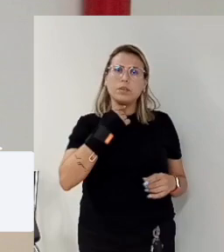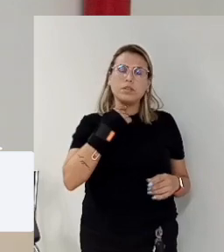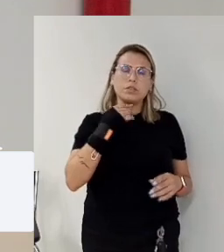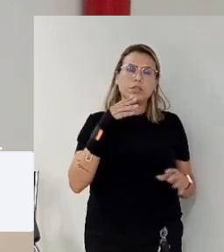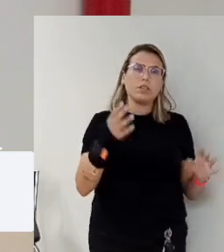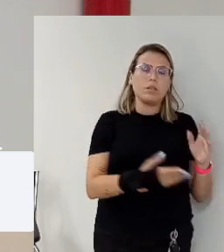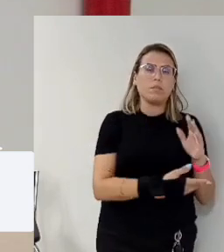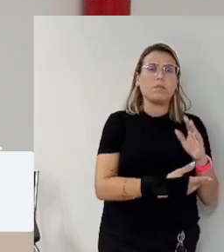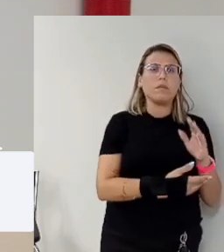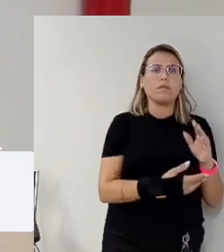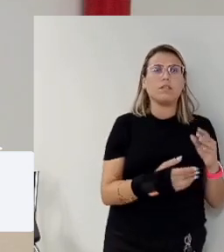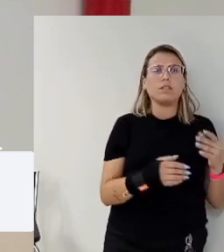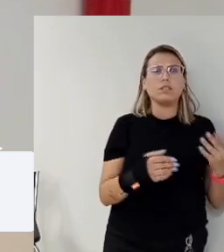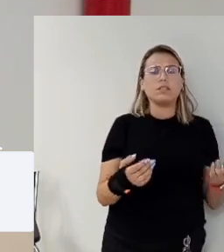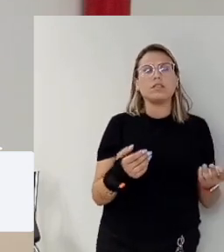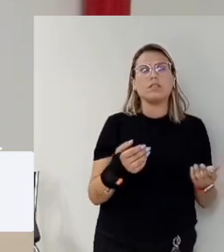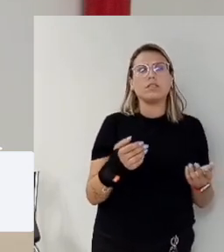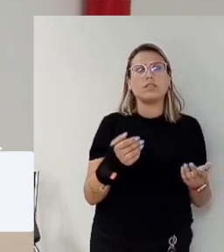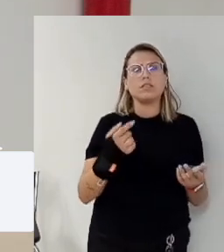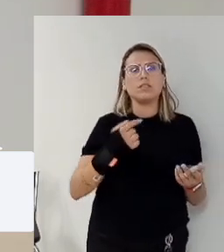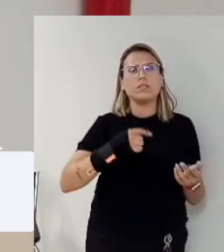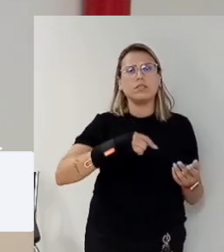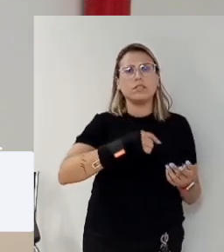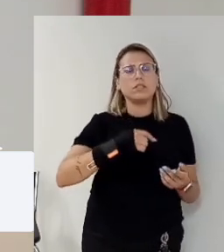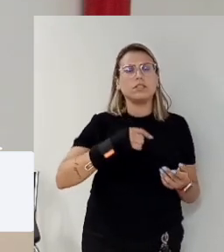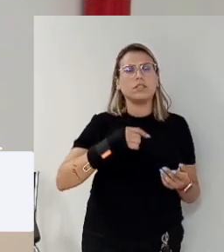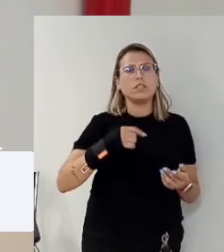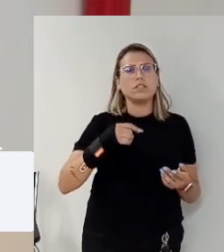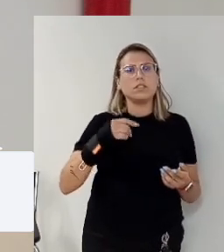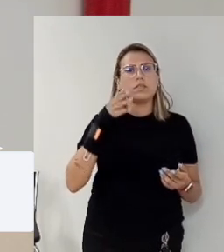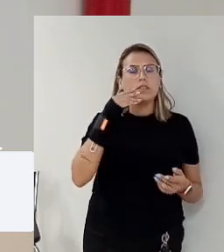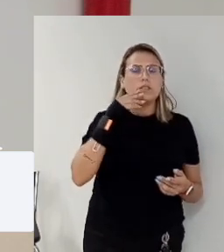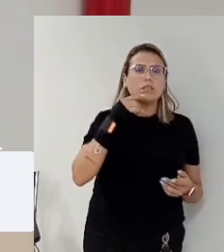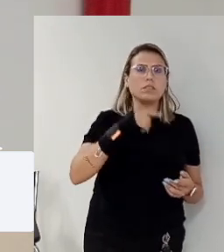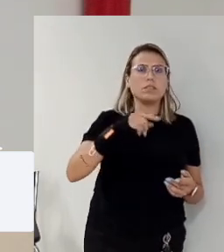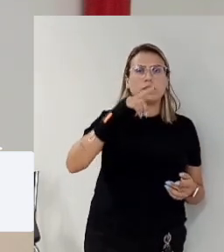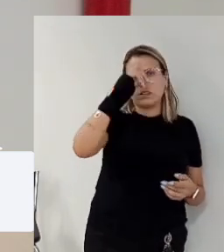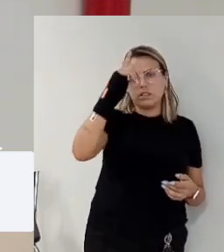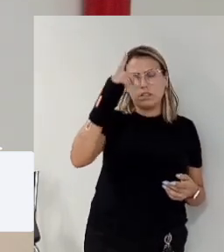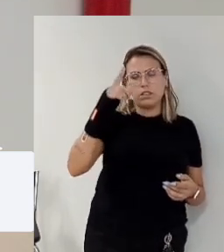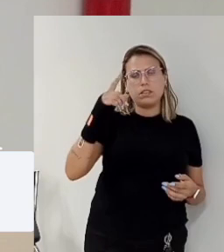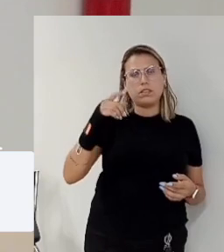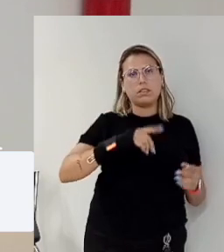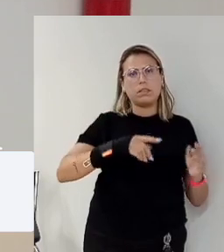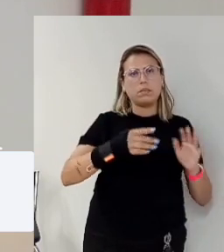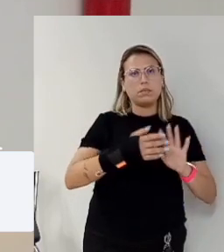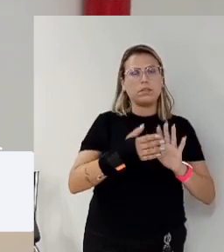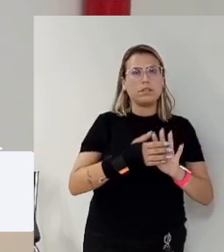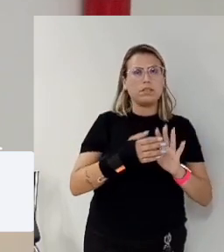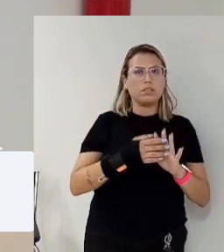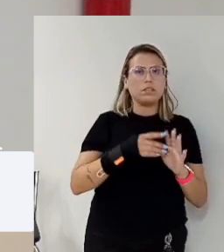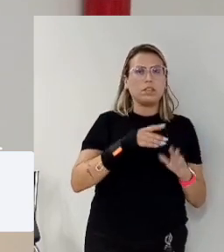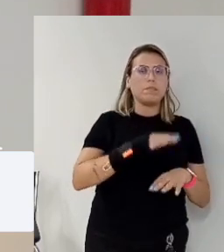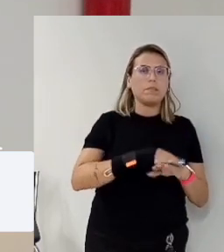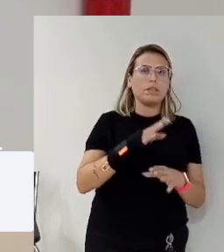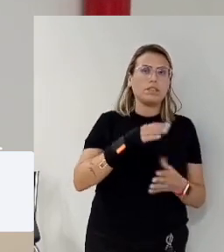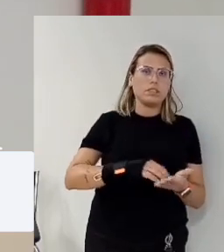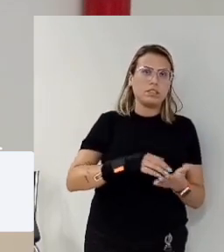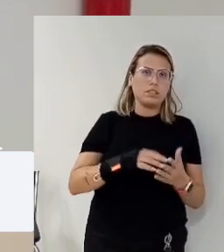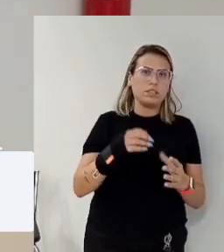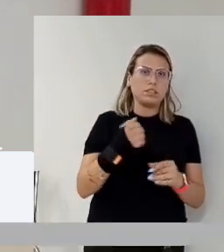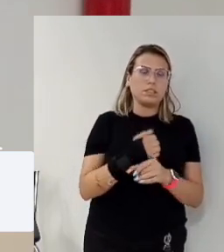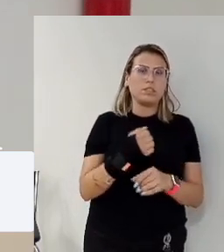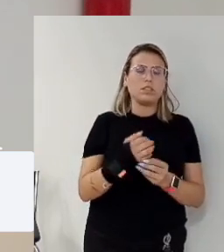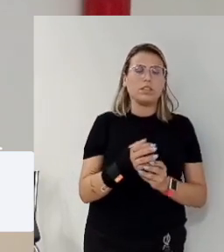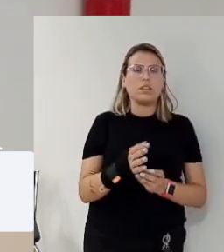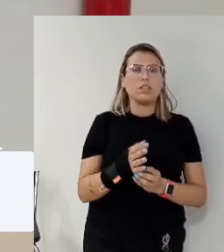derrubar então a gente já pensou nessa ideia a proposta ali lá de Zequinha é mais questão de secretaria de obra mesmo é é